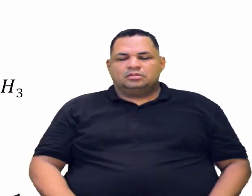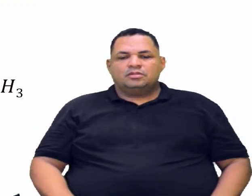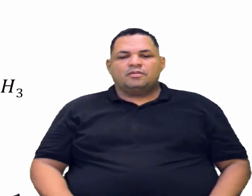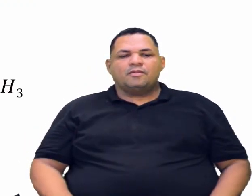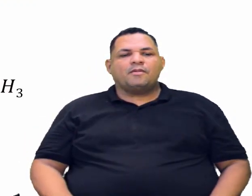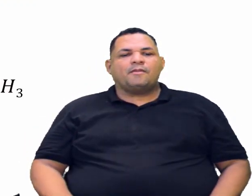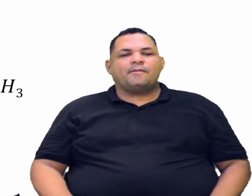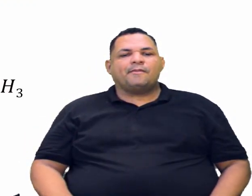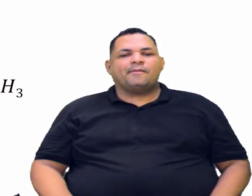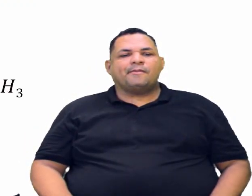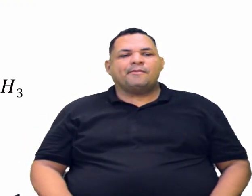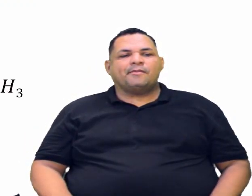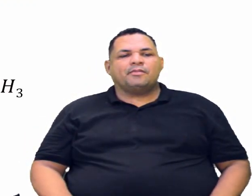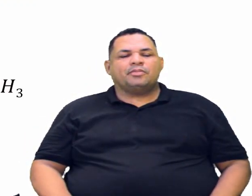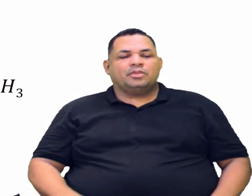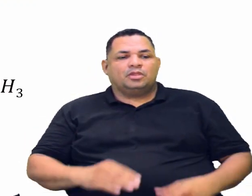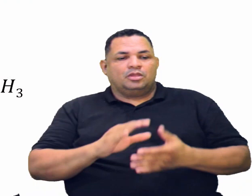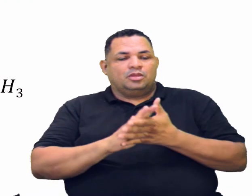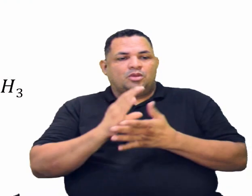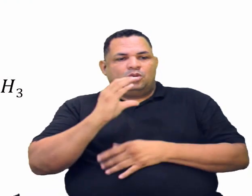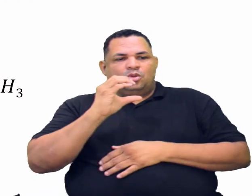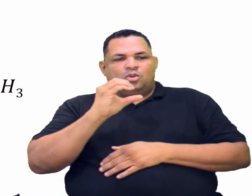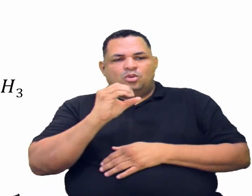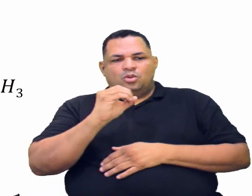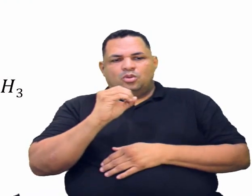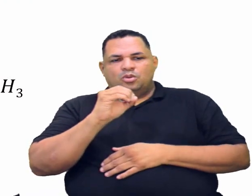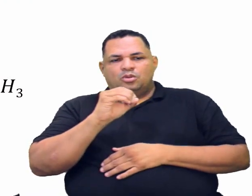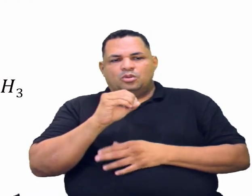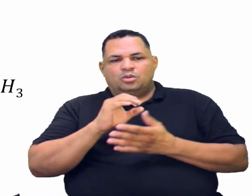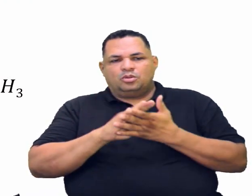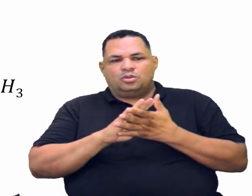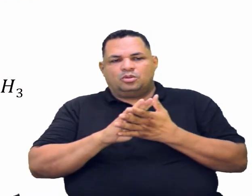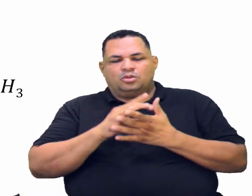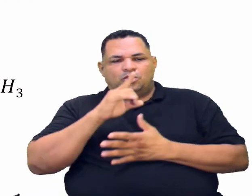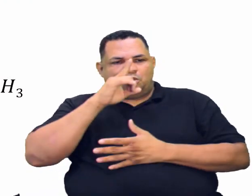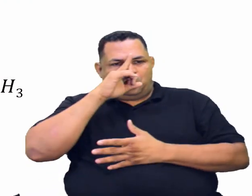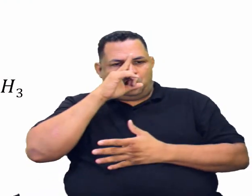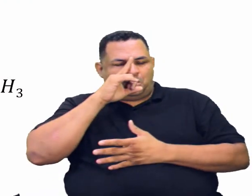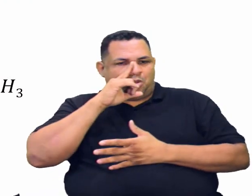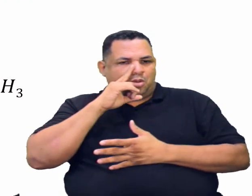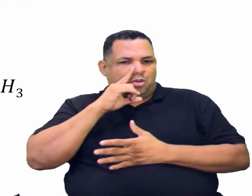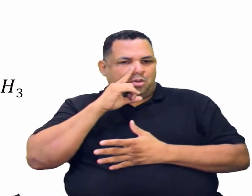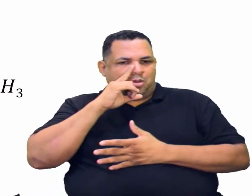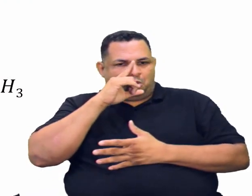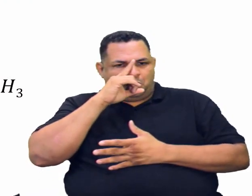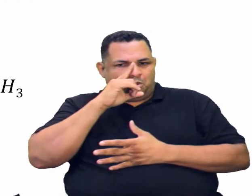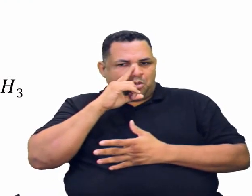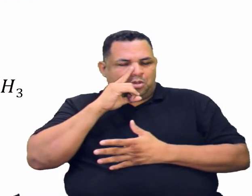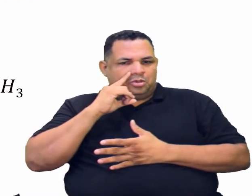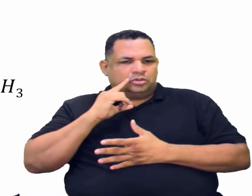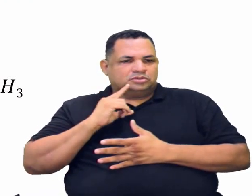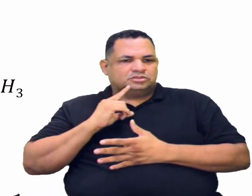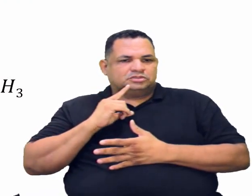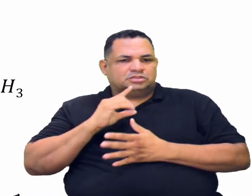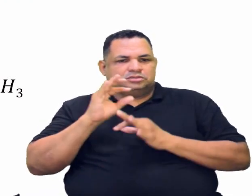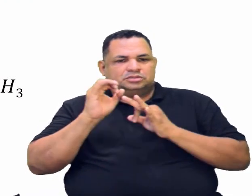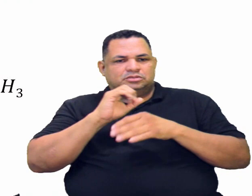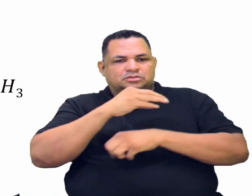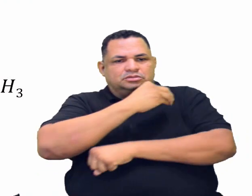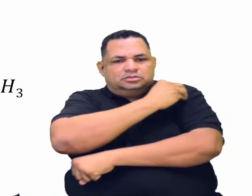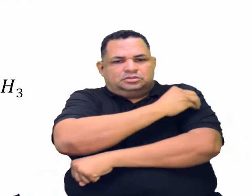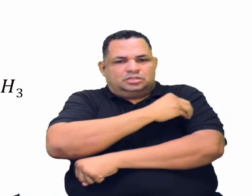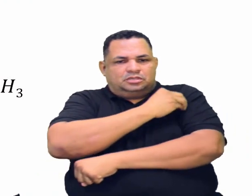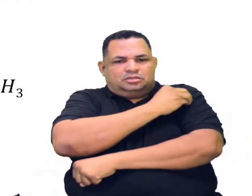aí, a oxidação de álcools terciários não ocorre. Por que que não